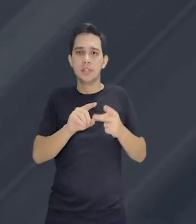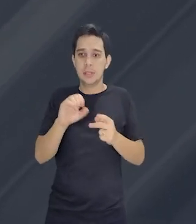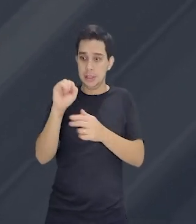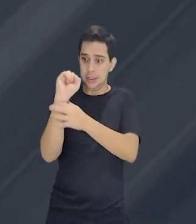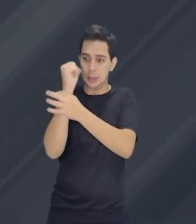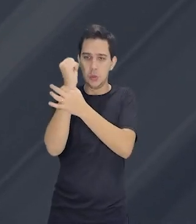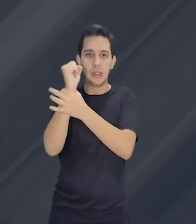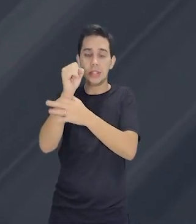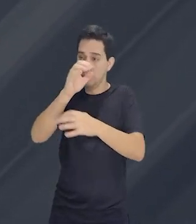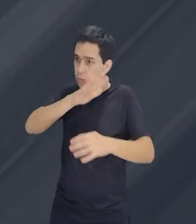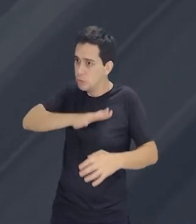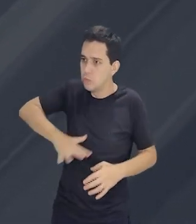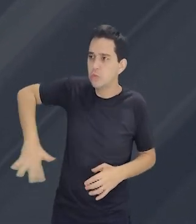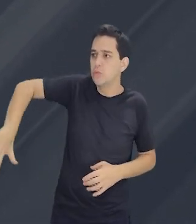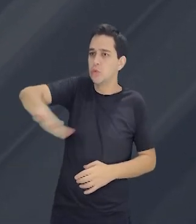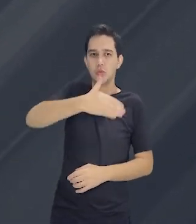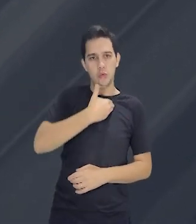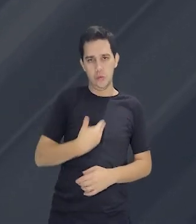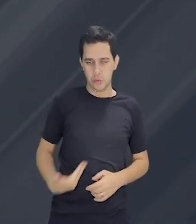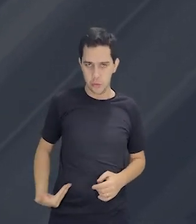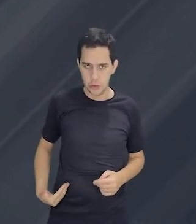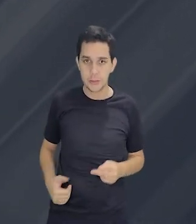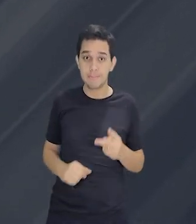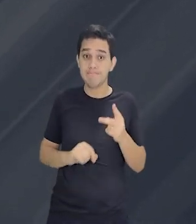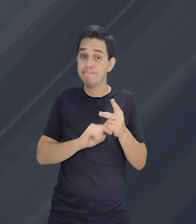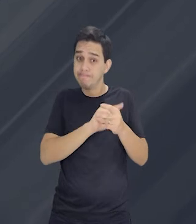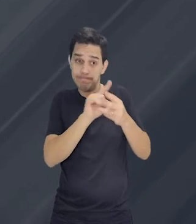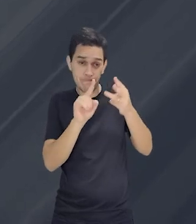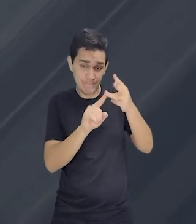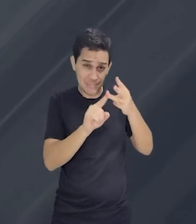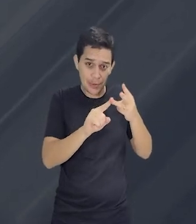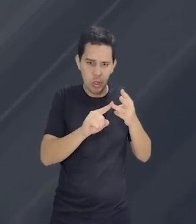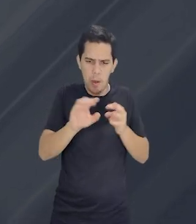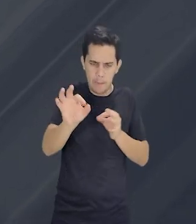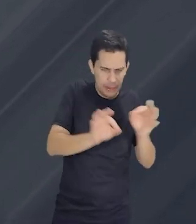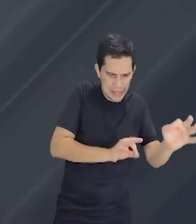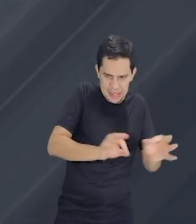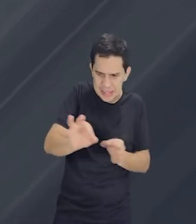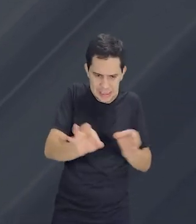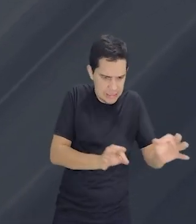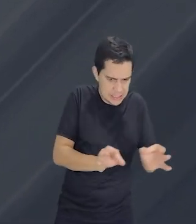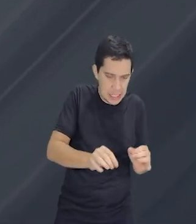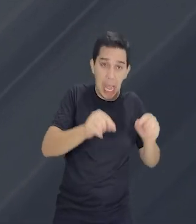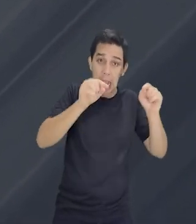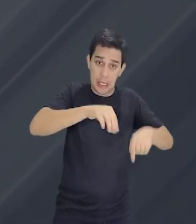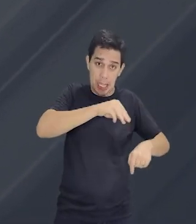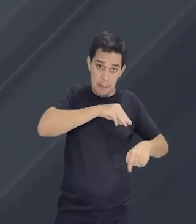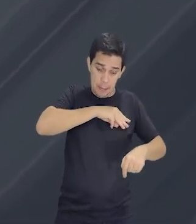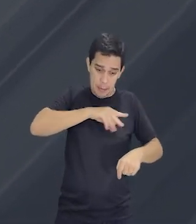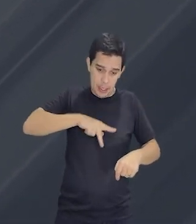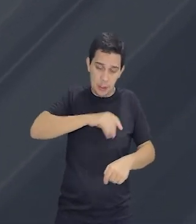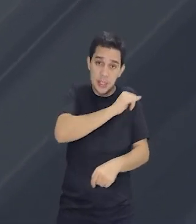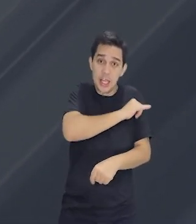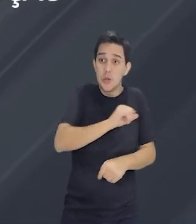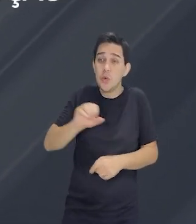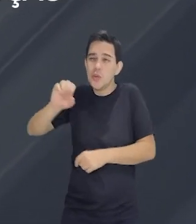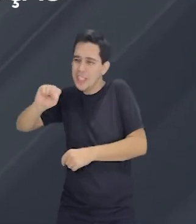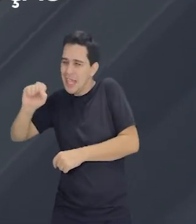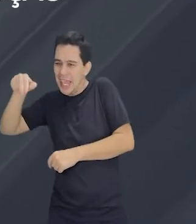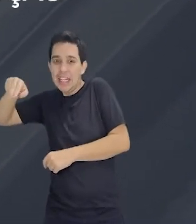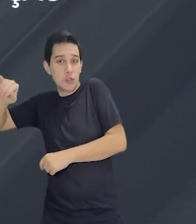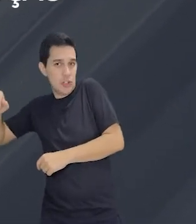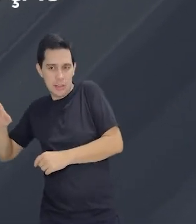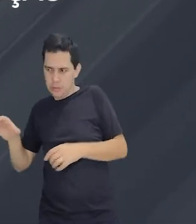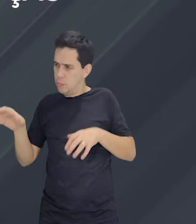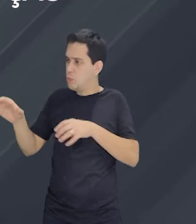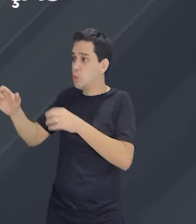Plano Estratégico Nacional do CNMP com o nosso Plano Estratégico do Ministério Público do Rio de Janeiro, a racionalização das